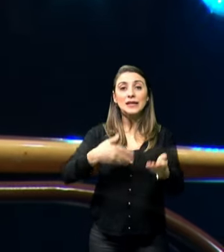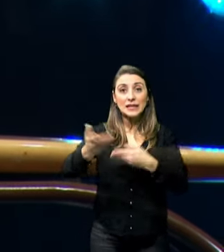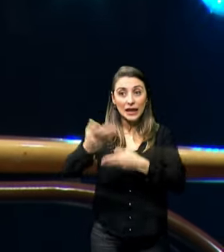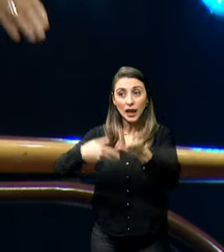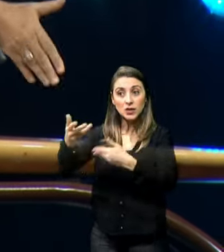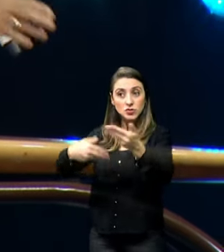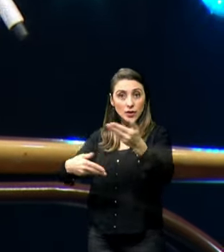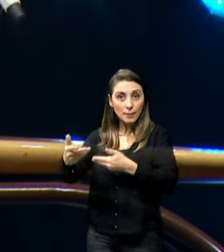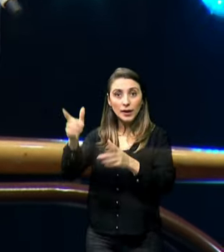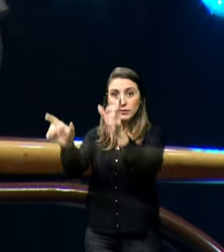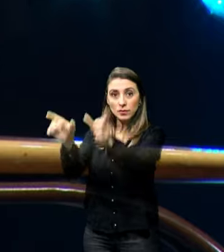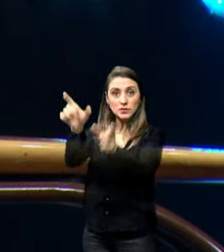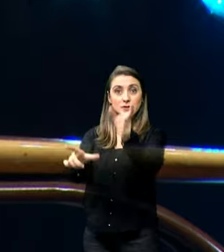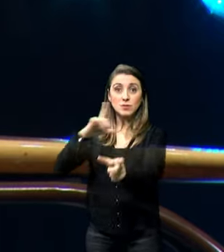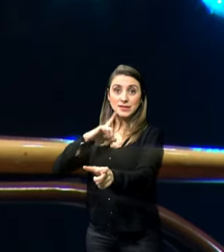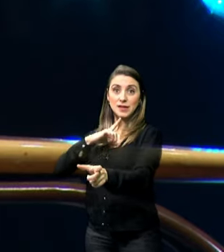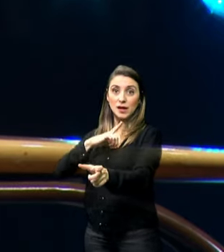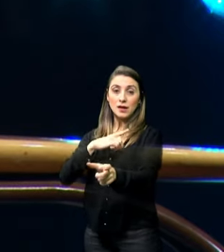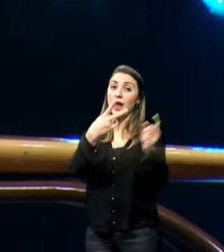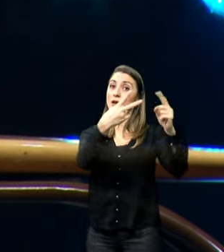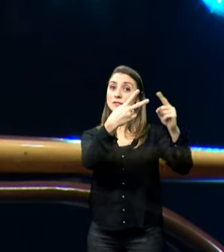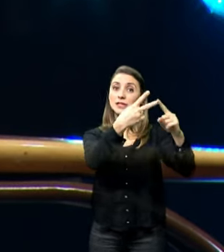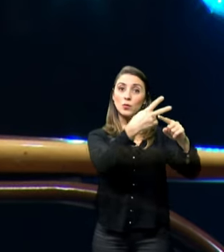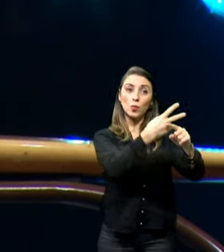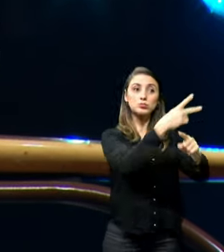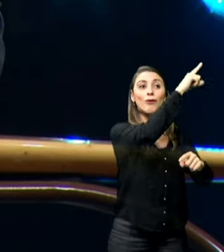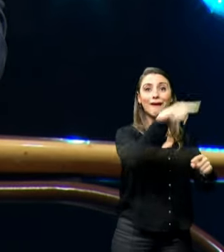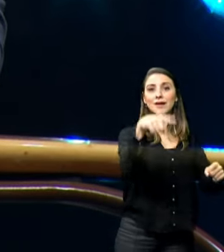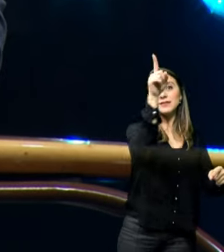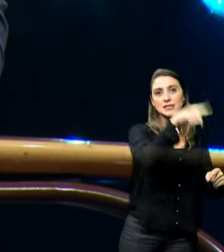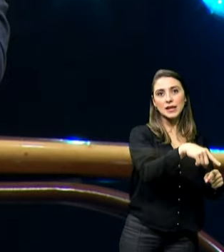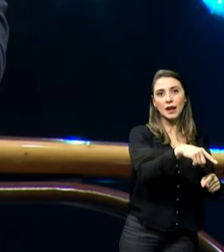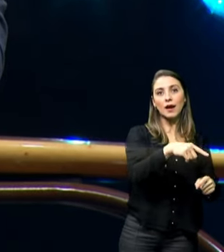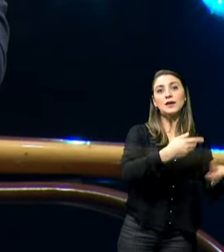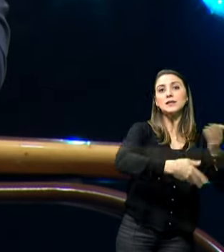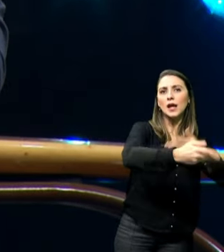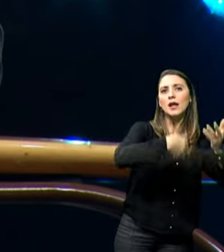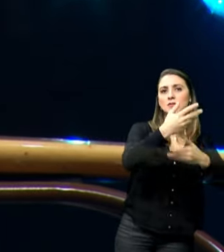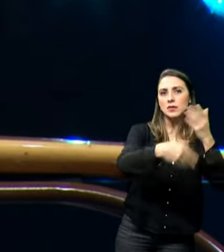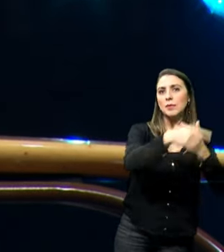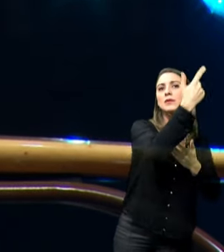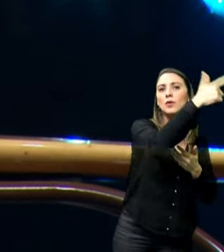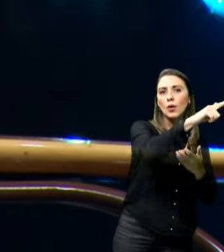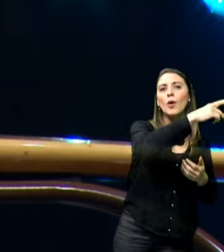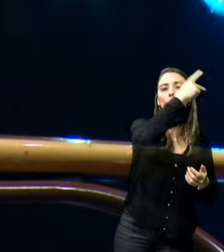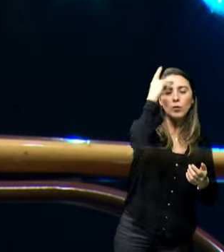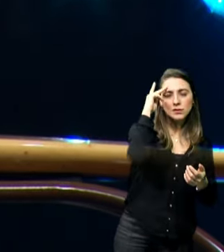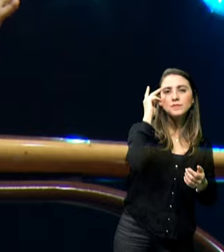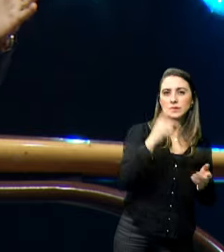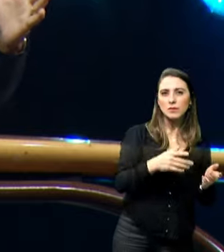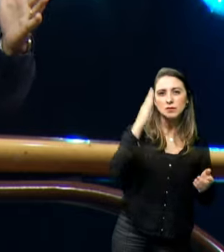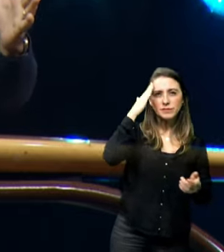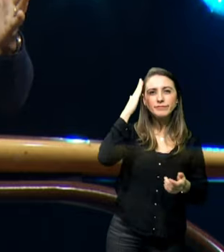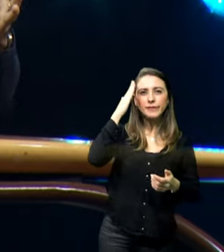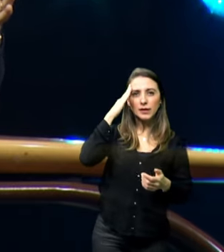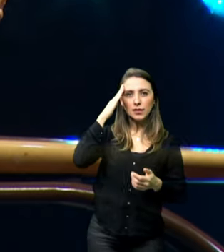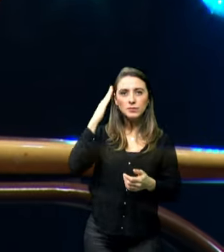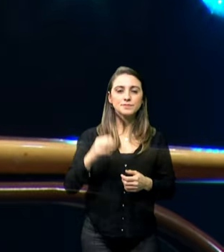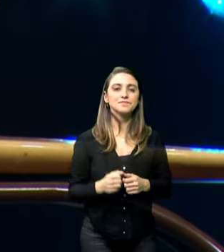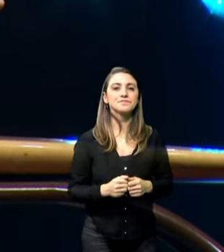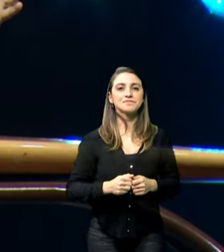romper com alguns relacionamentos. São duas decisões no mesmo tema. Você sabe que o